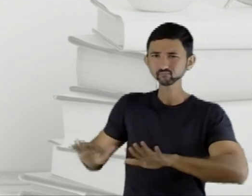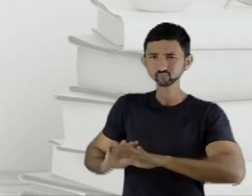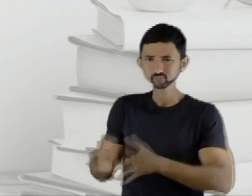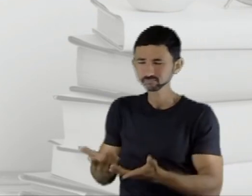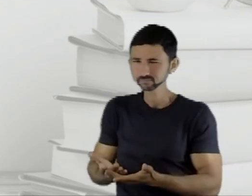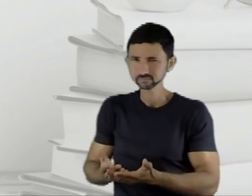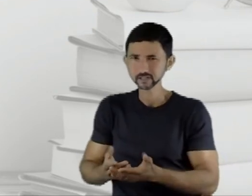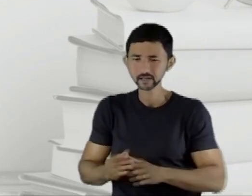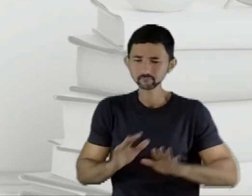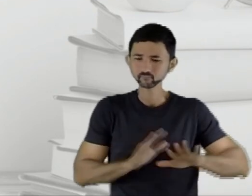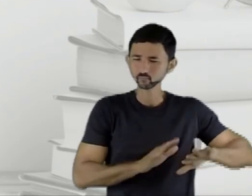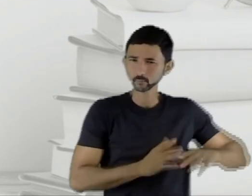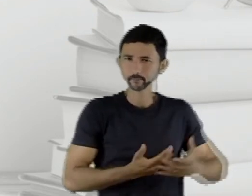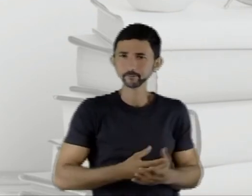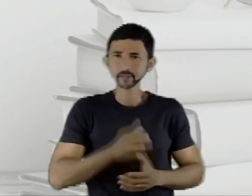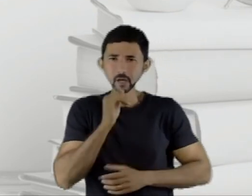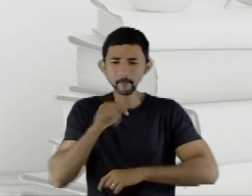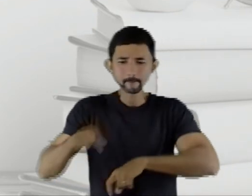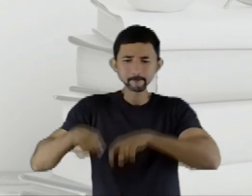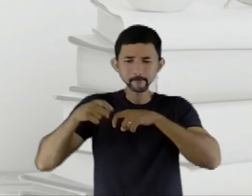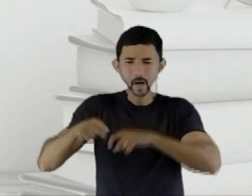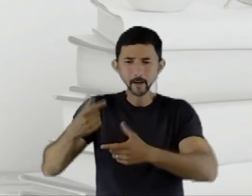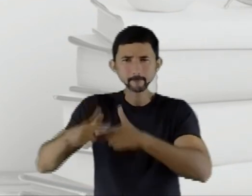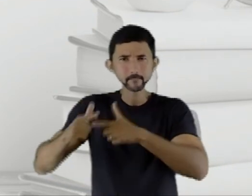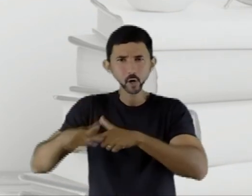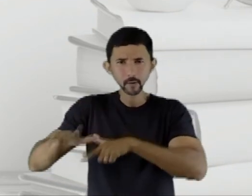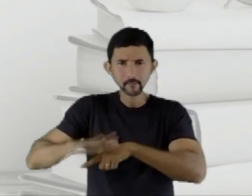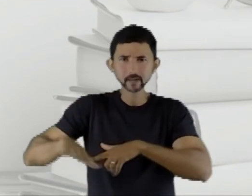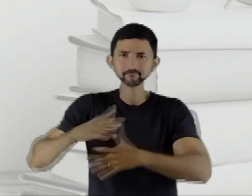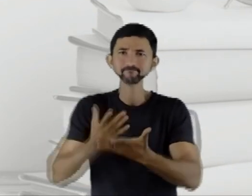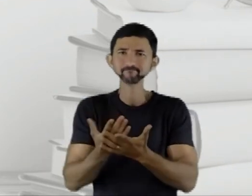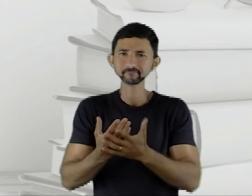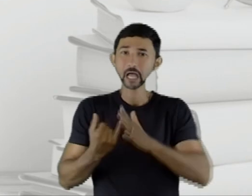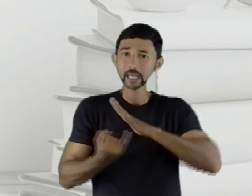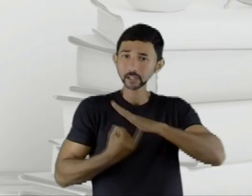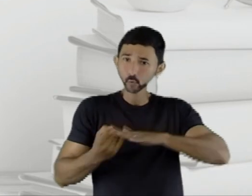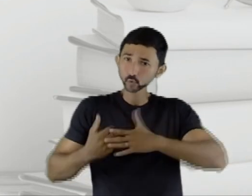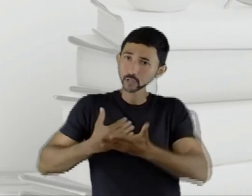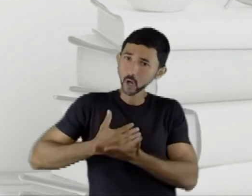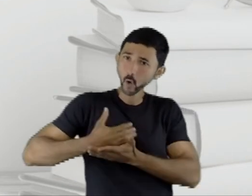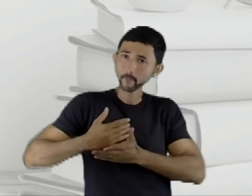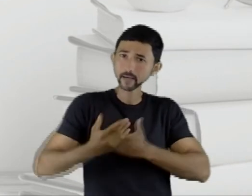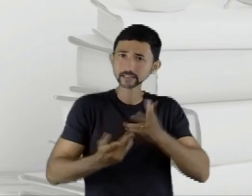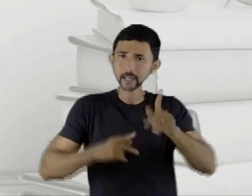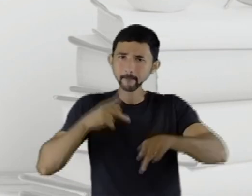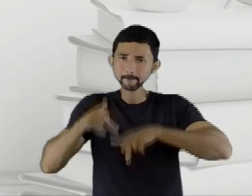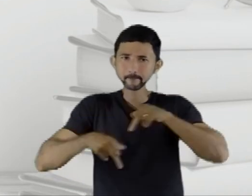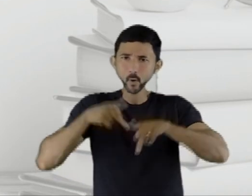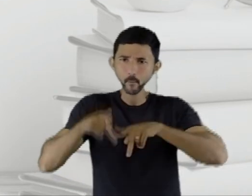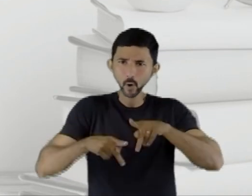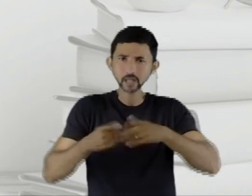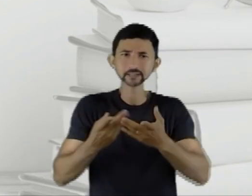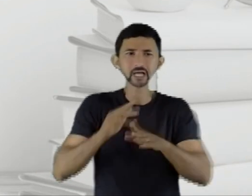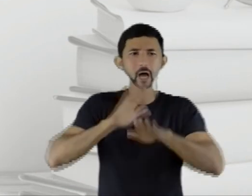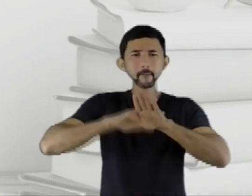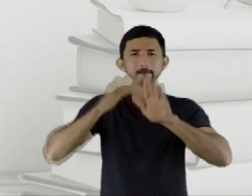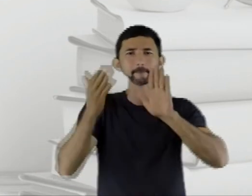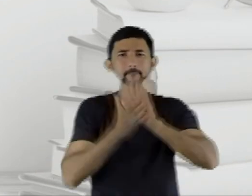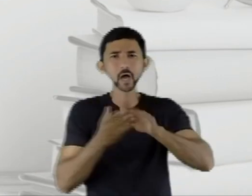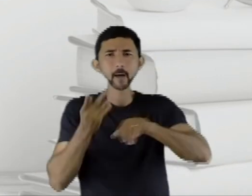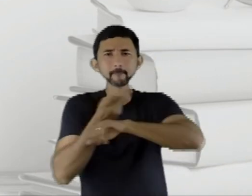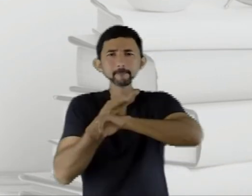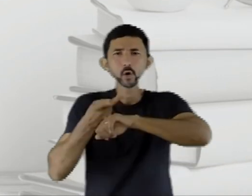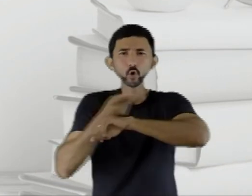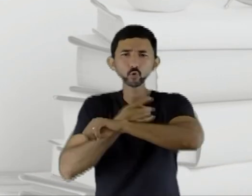a crise na agricultura, a indústria abria espaço para o desenvolvimento e a população, em busca de novas oportunidades, migrava